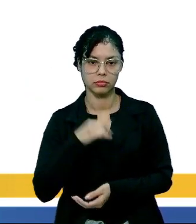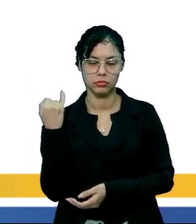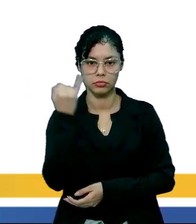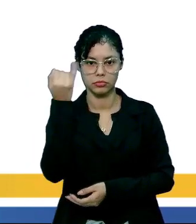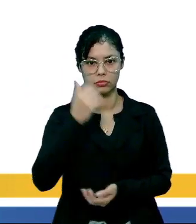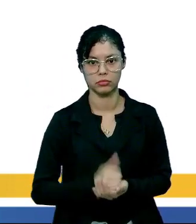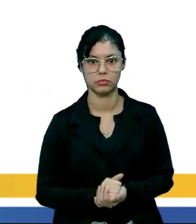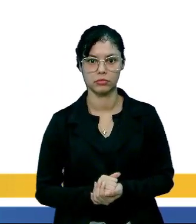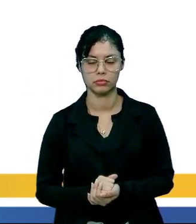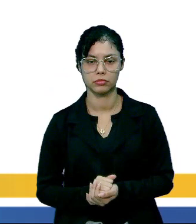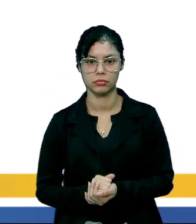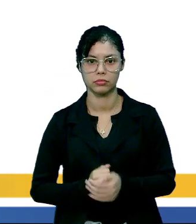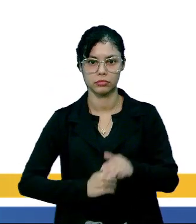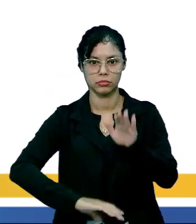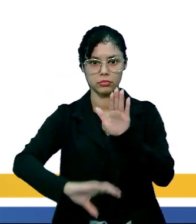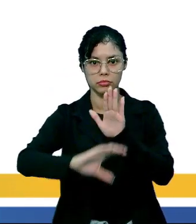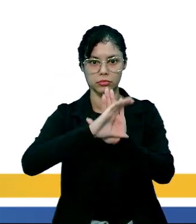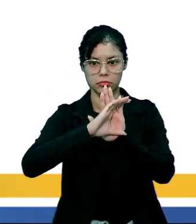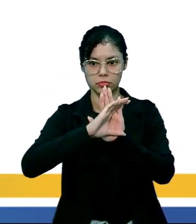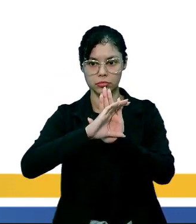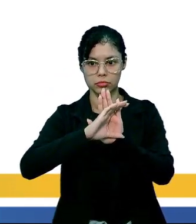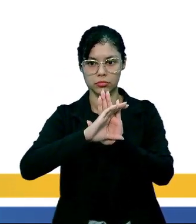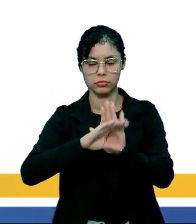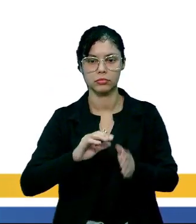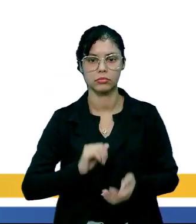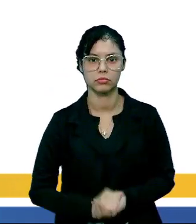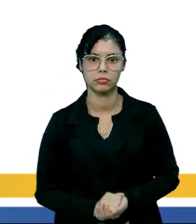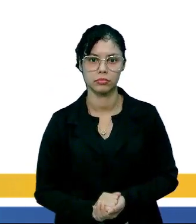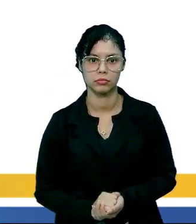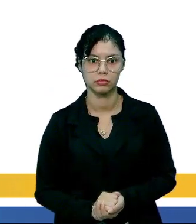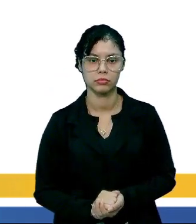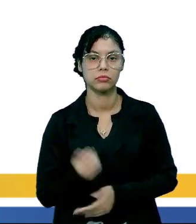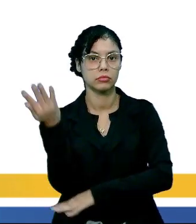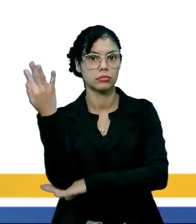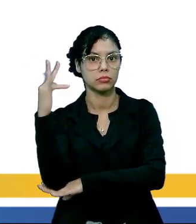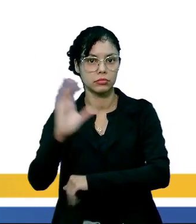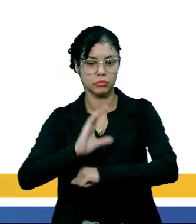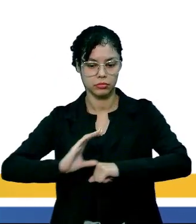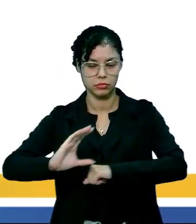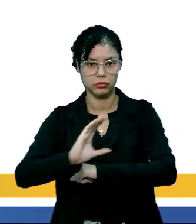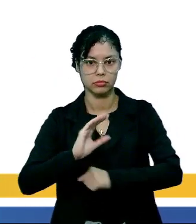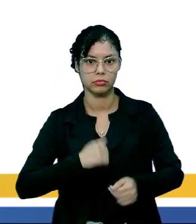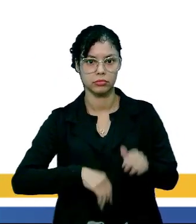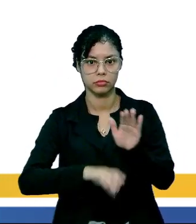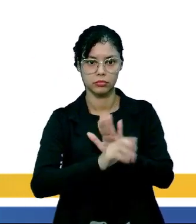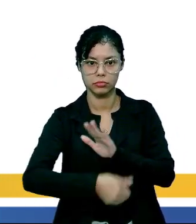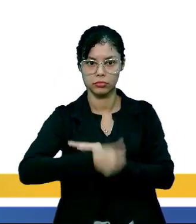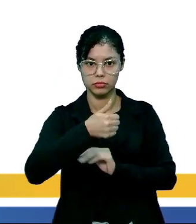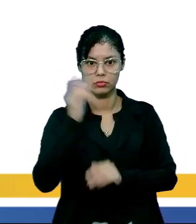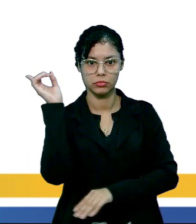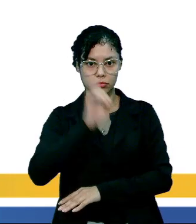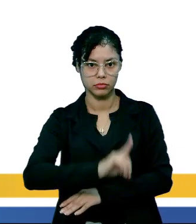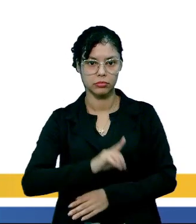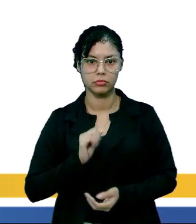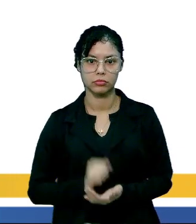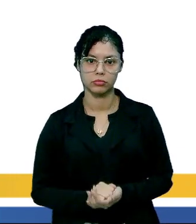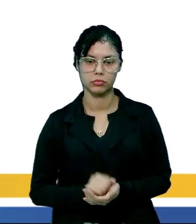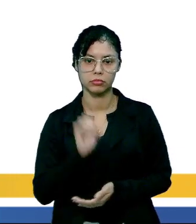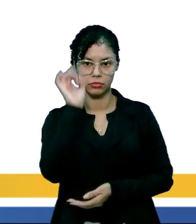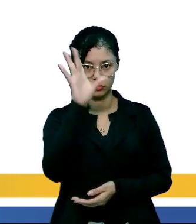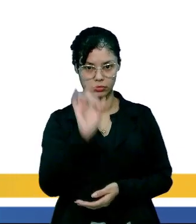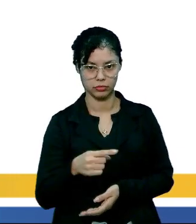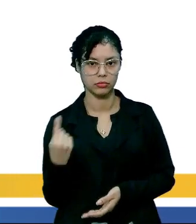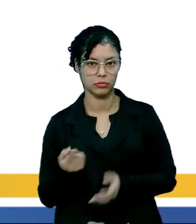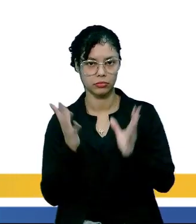Garantias Fundamentais. Nós estamos falando da nossa Constituição Federal, lá no capítulo 1, dos direitos e